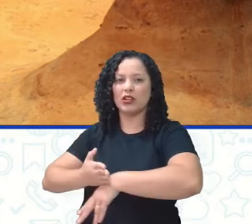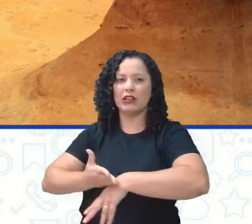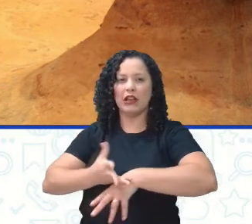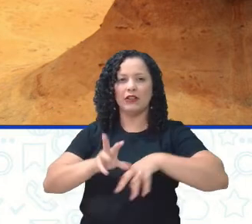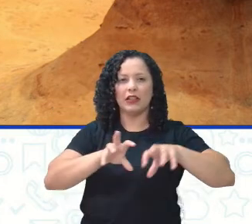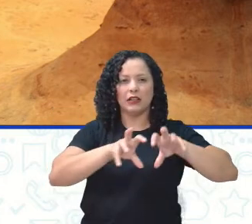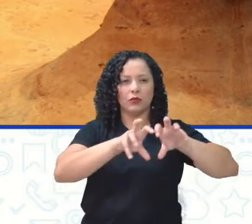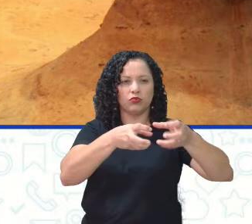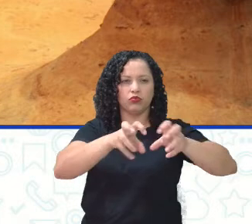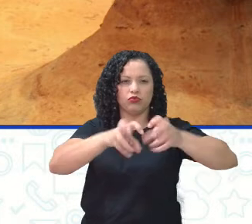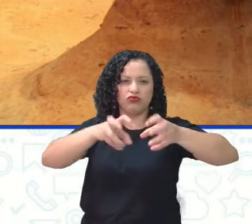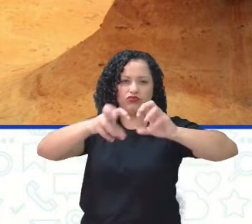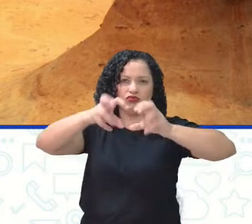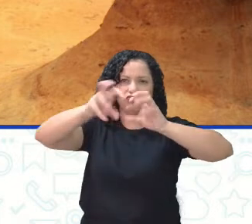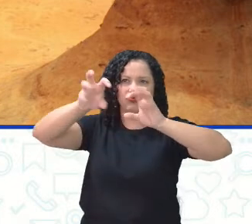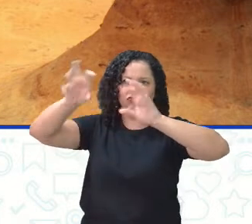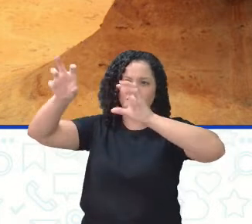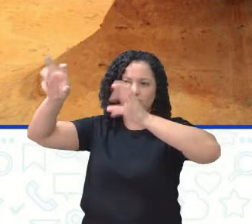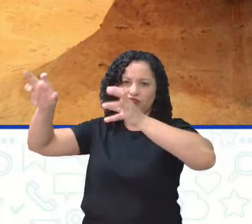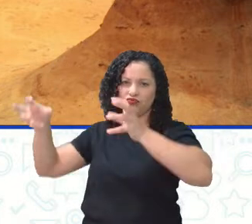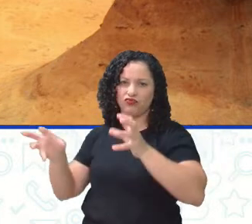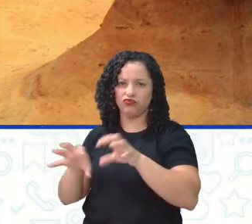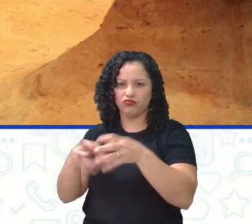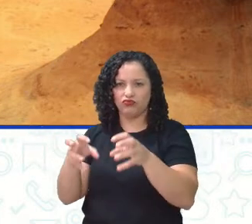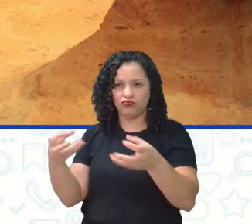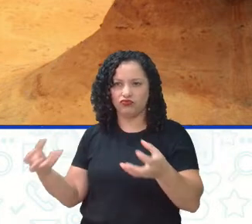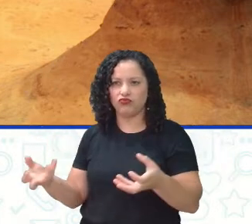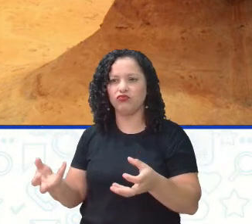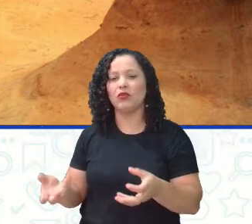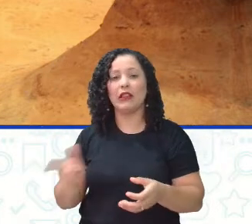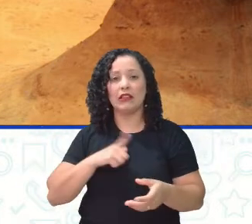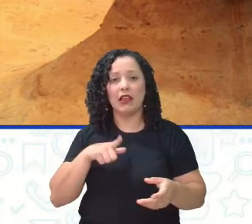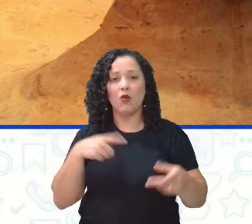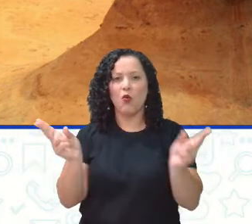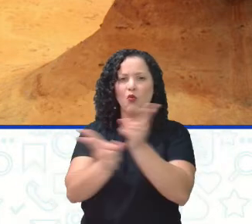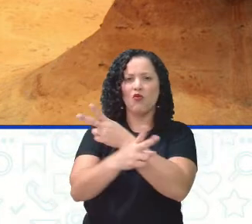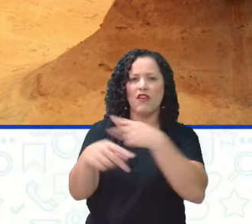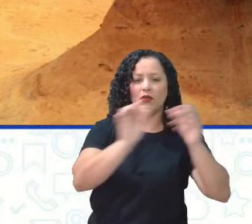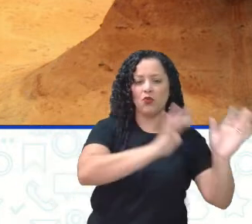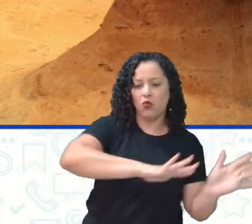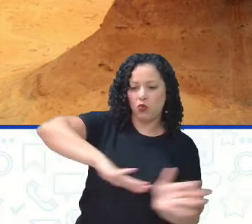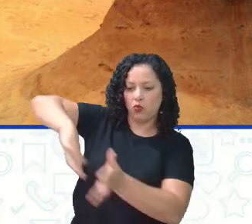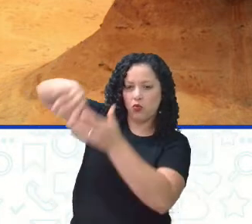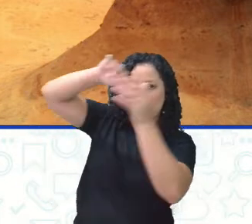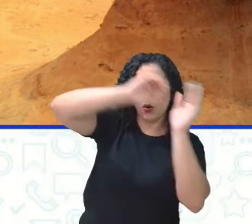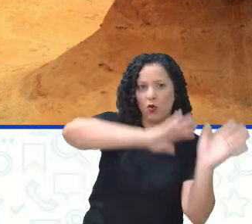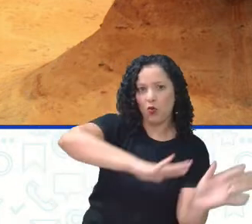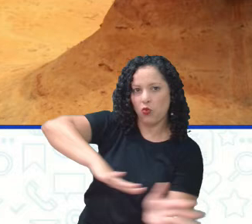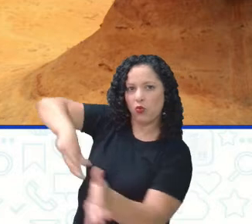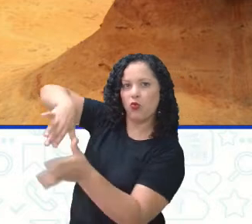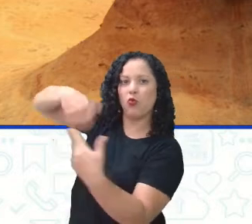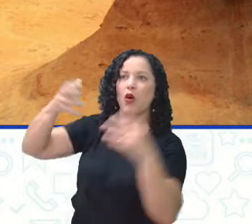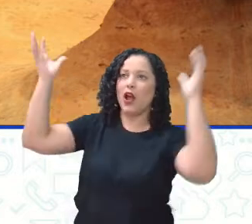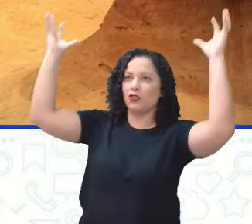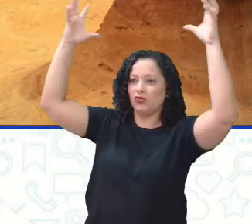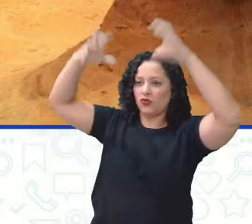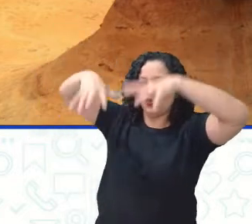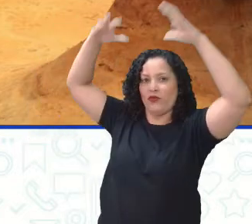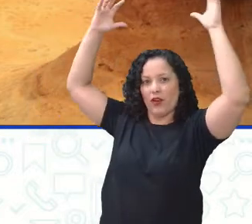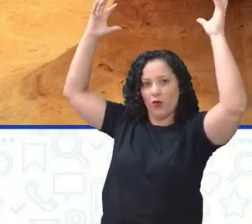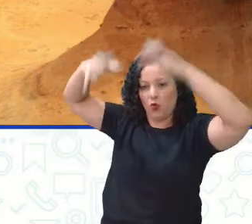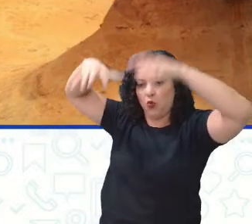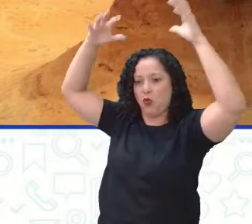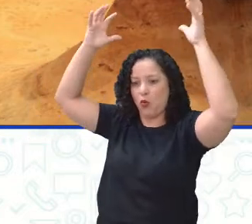ó, Débora? Pelas alterações climáticas, pela água das chuvas,